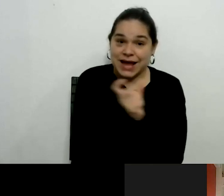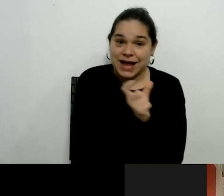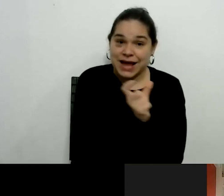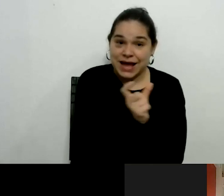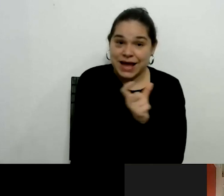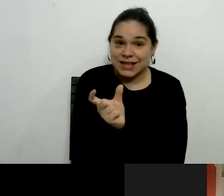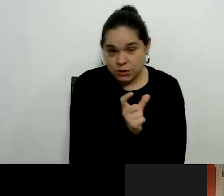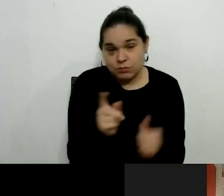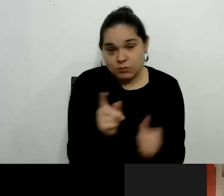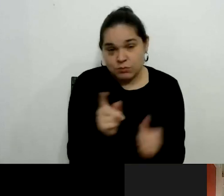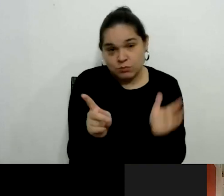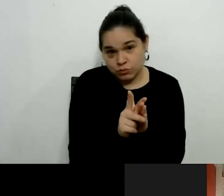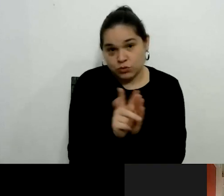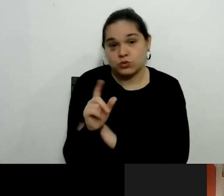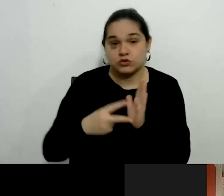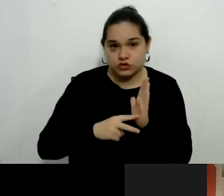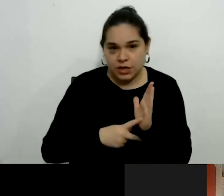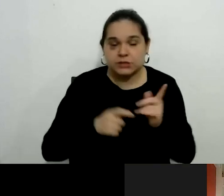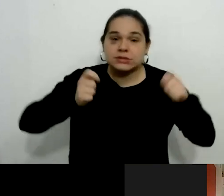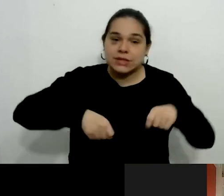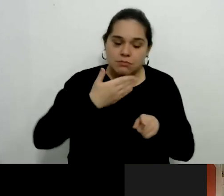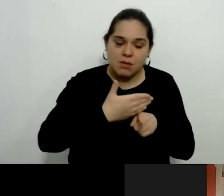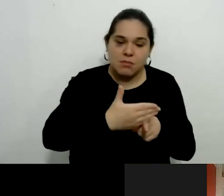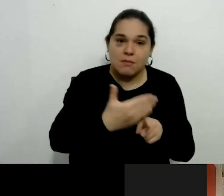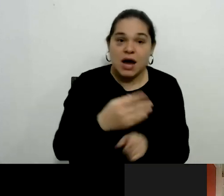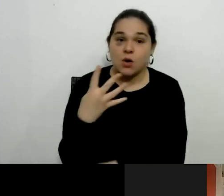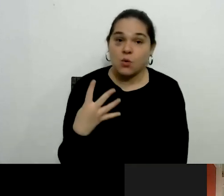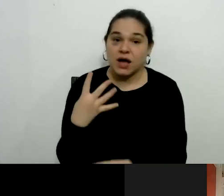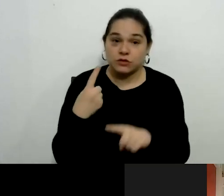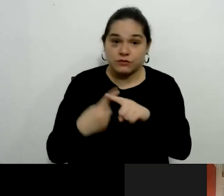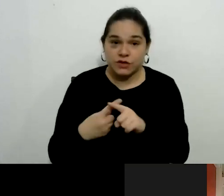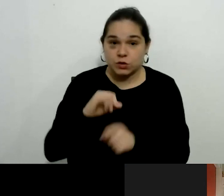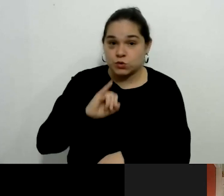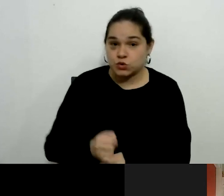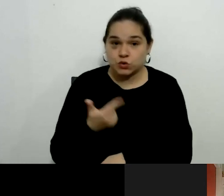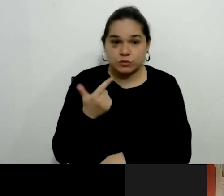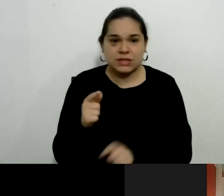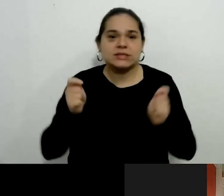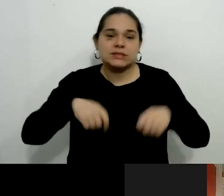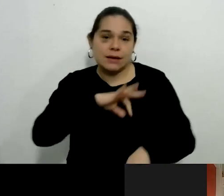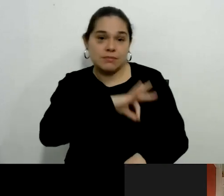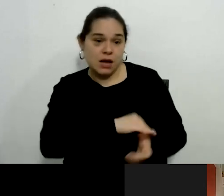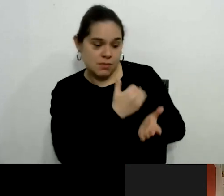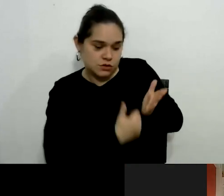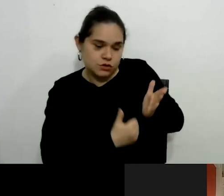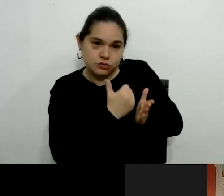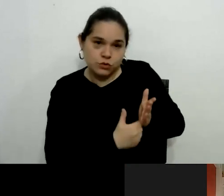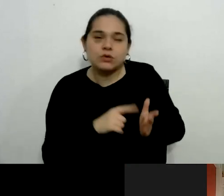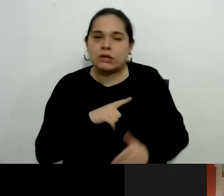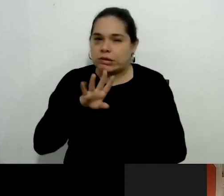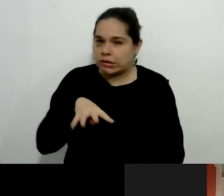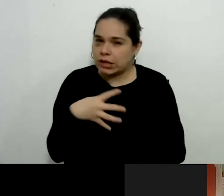exames, a gente já pode parcelar lá em quatro vezes, sem juros por desconto em folha com uma tabela muito menor do que